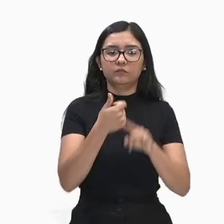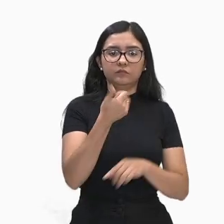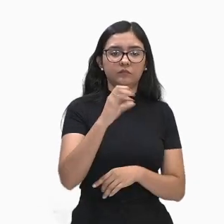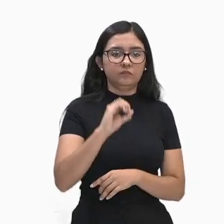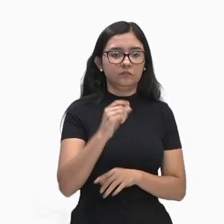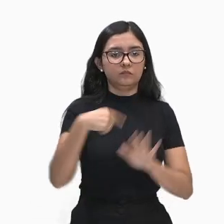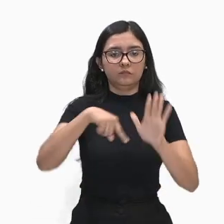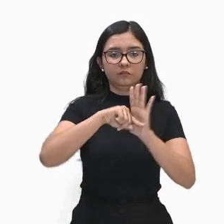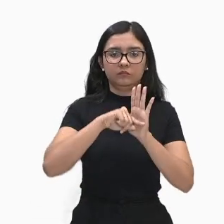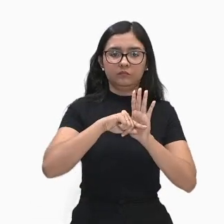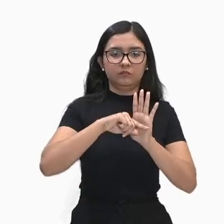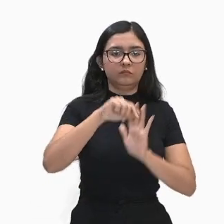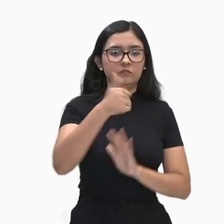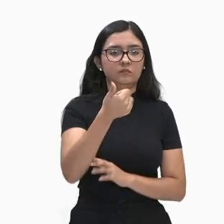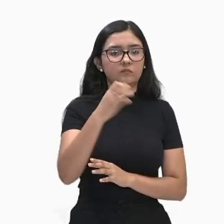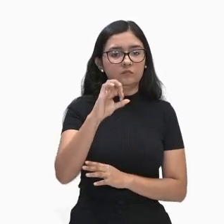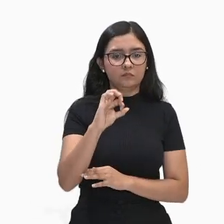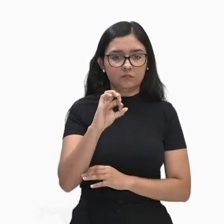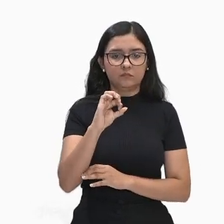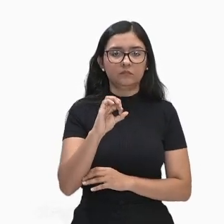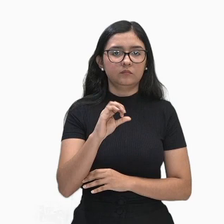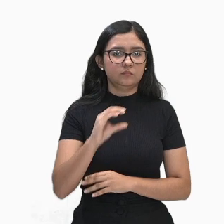menos 19, né?